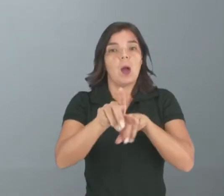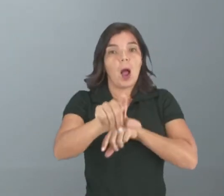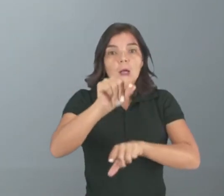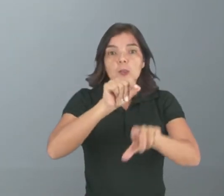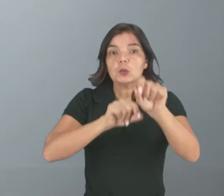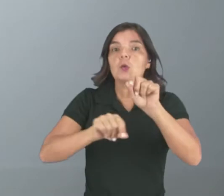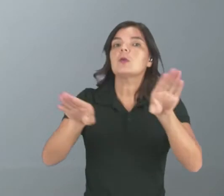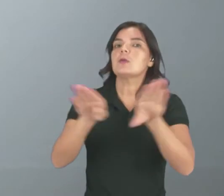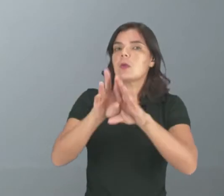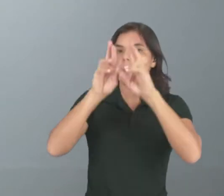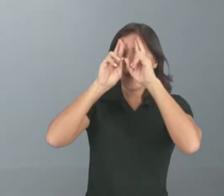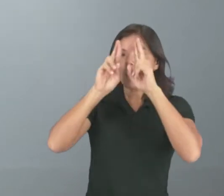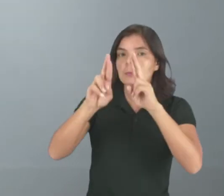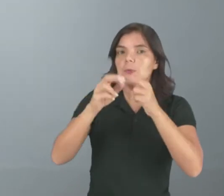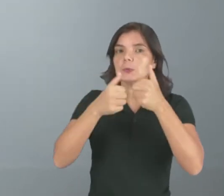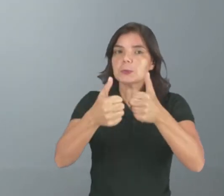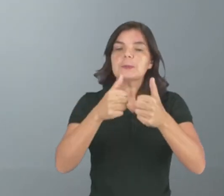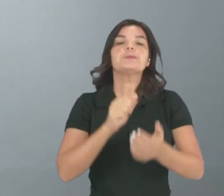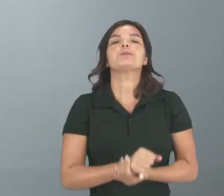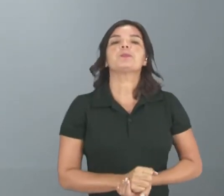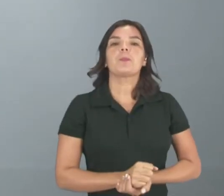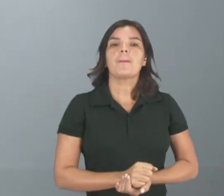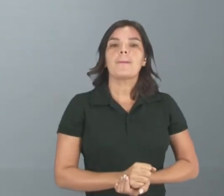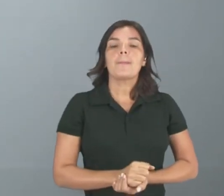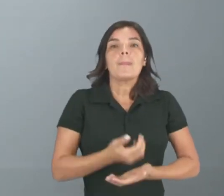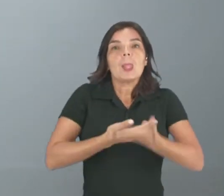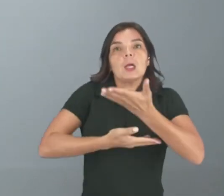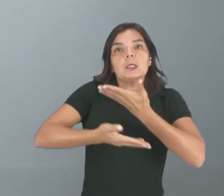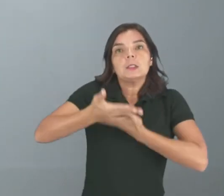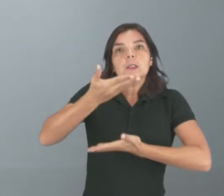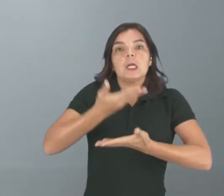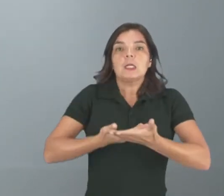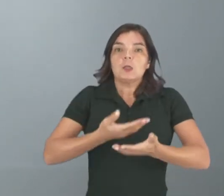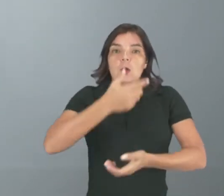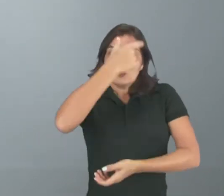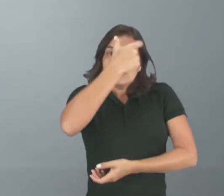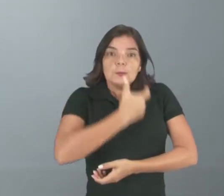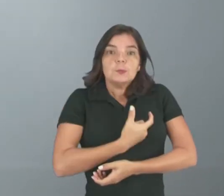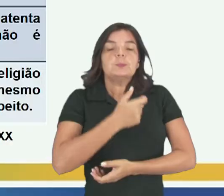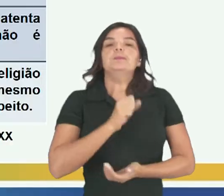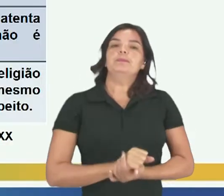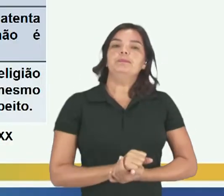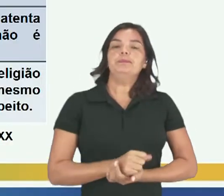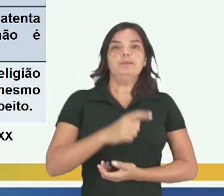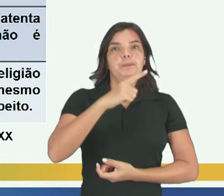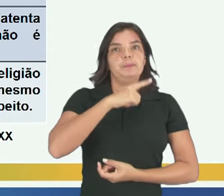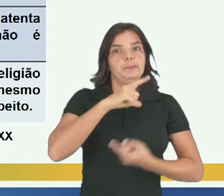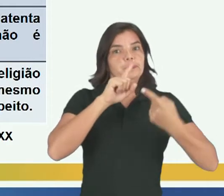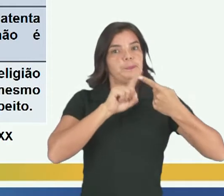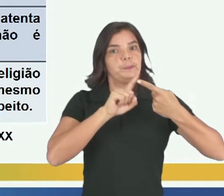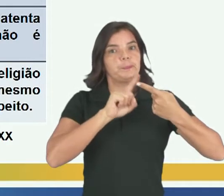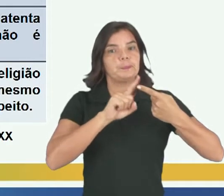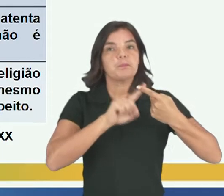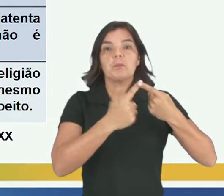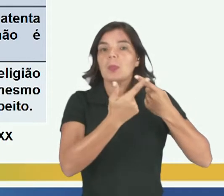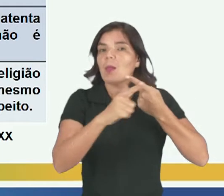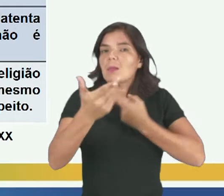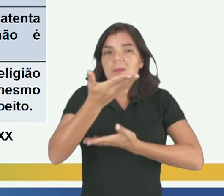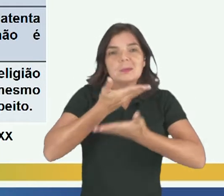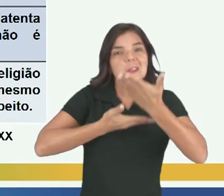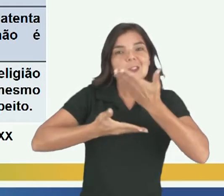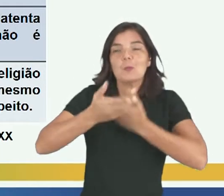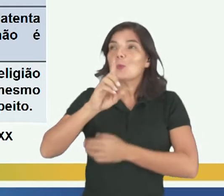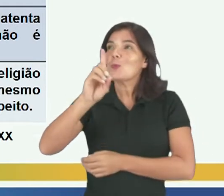escolher e a respeitar, tá? Então, no caso das relações humanas, né? Nós temos um item 1, não há relação